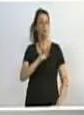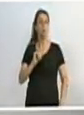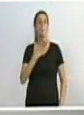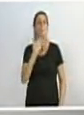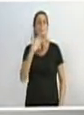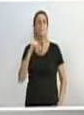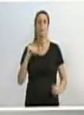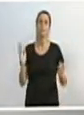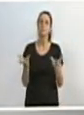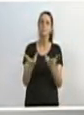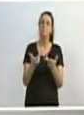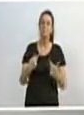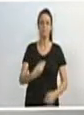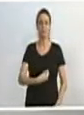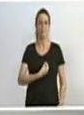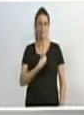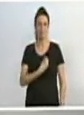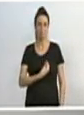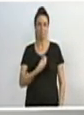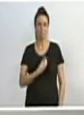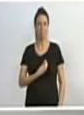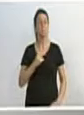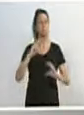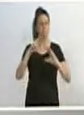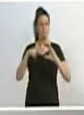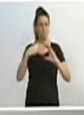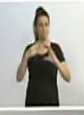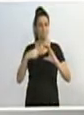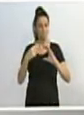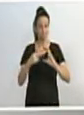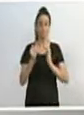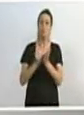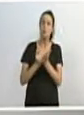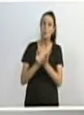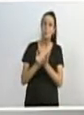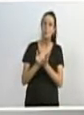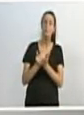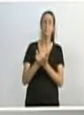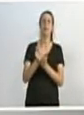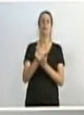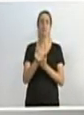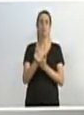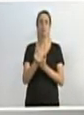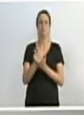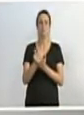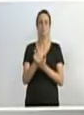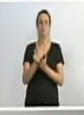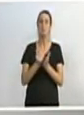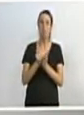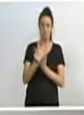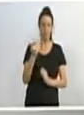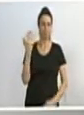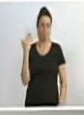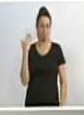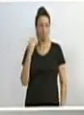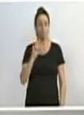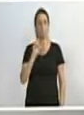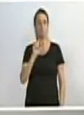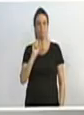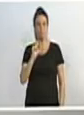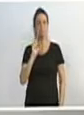mais adequada. Bem, a Câmara Municipal, no início dessa legislatura, formou a Frente Parlamentar da Micro e Pequena Empresa, que